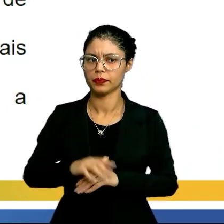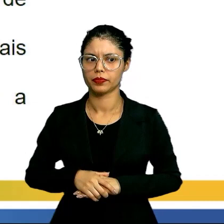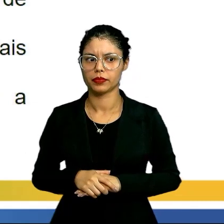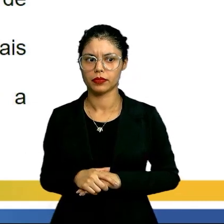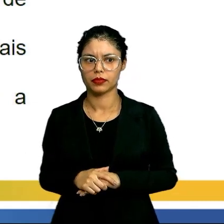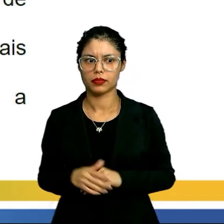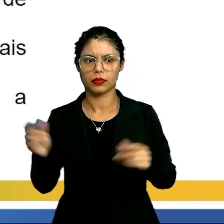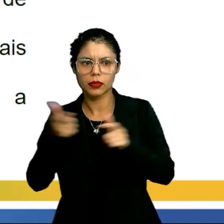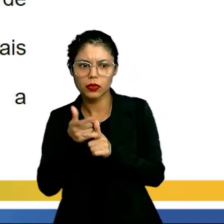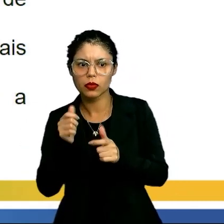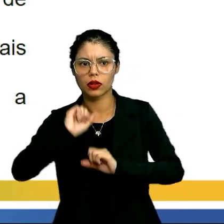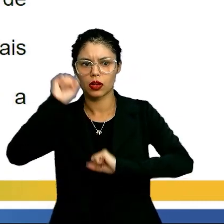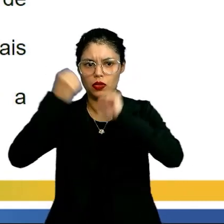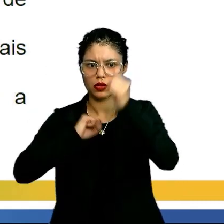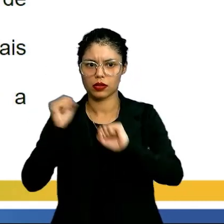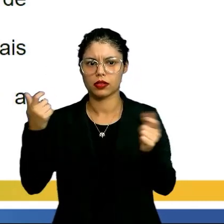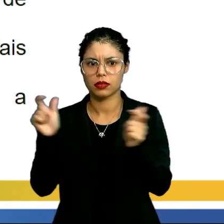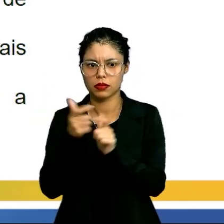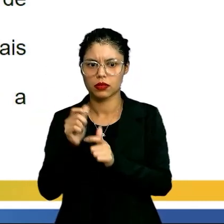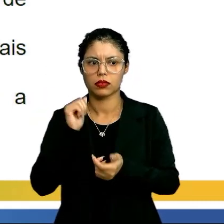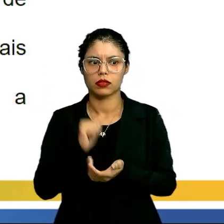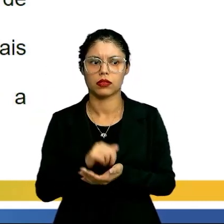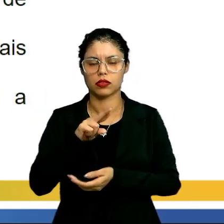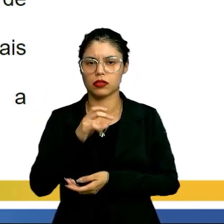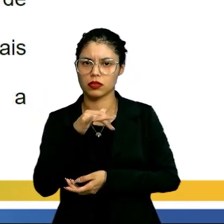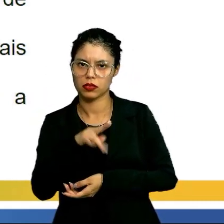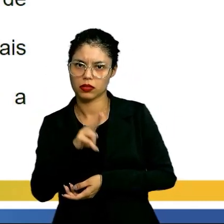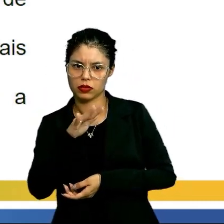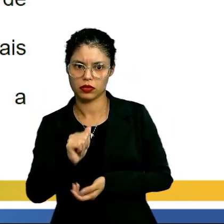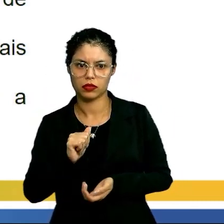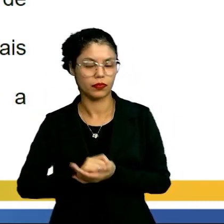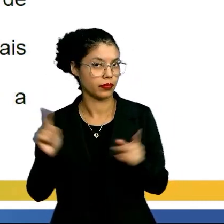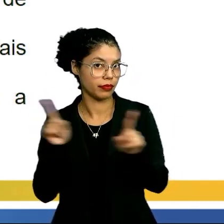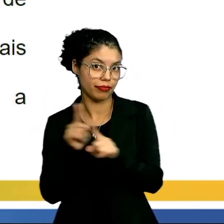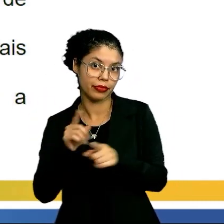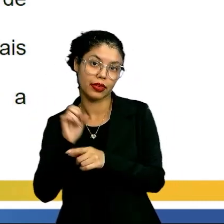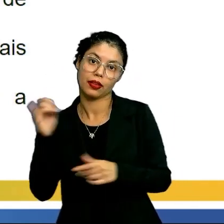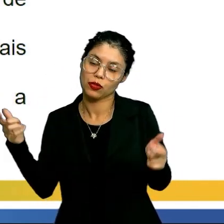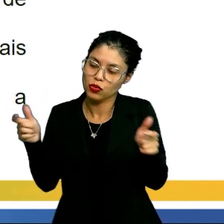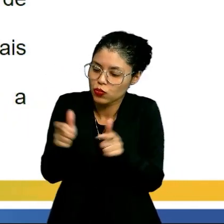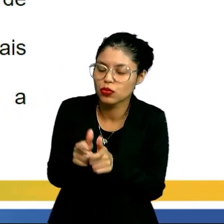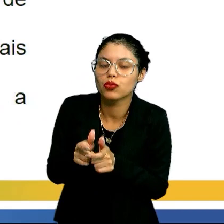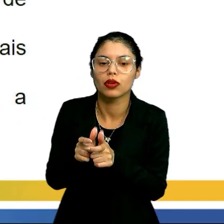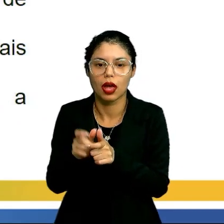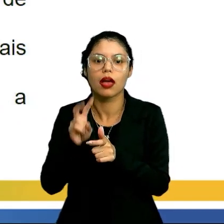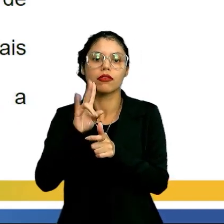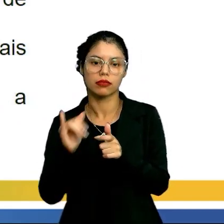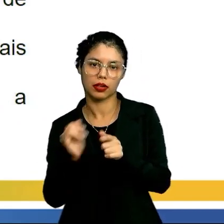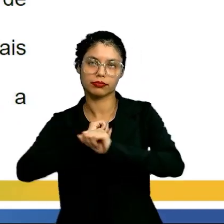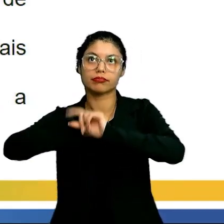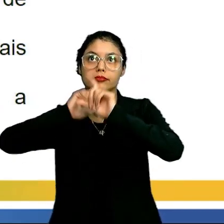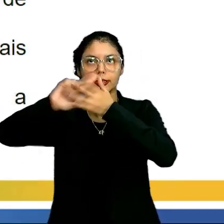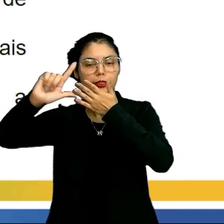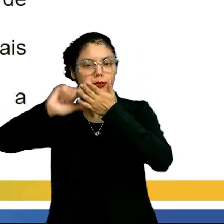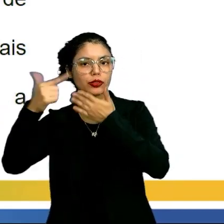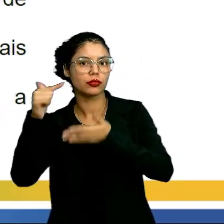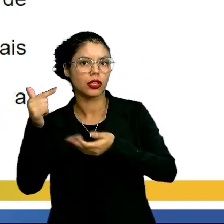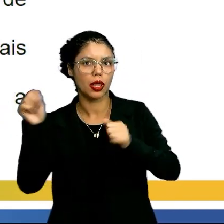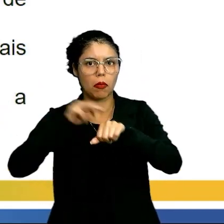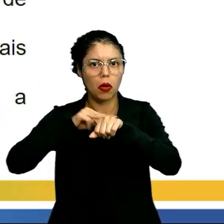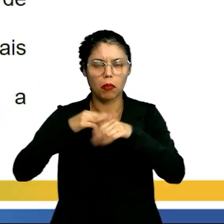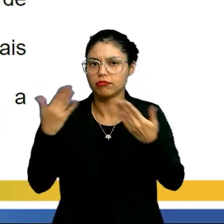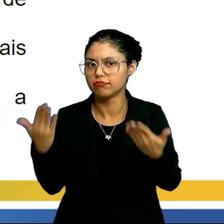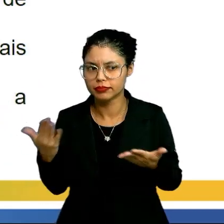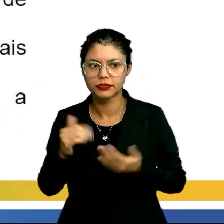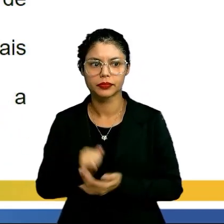tá? Menor atividade industrial e redução da emissão do monóxido. Não, né? Se eu tenho redução de monóxido, o céu ele vai ficar mais limpo e não vai ter um tom